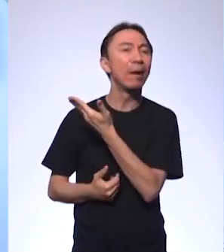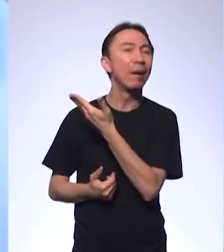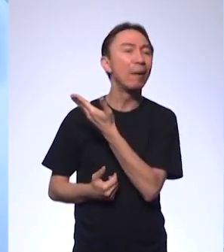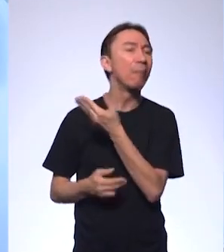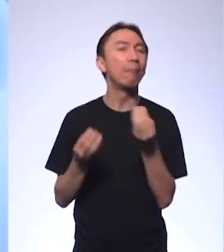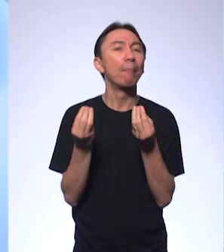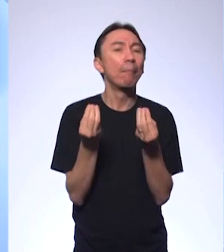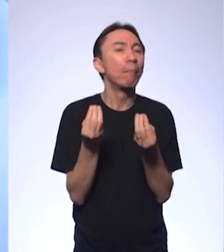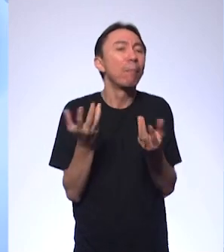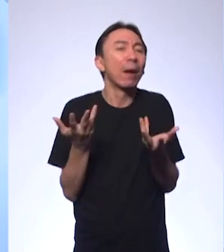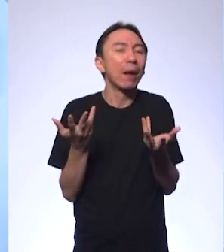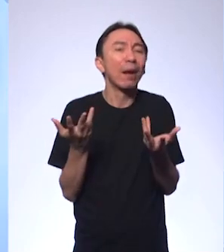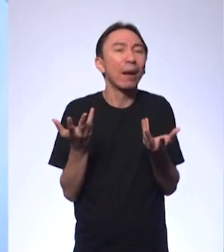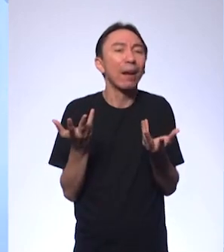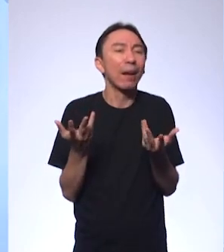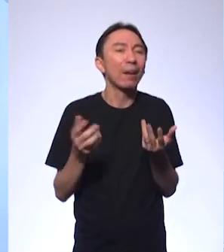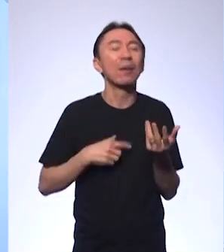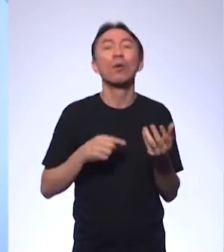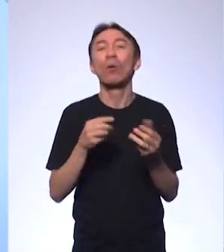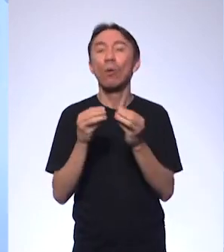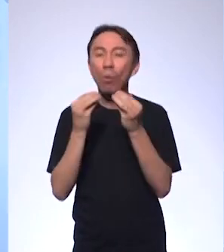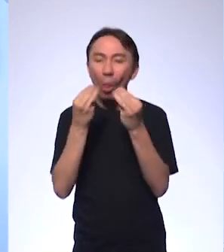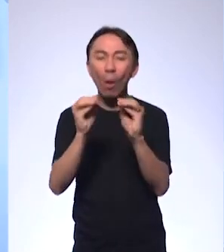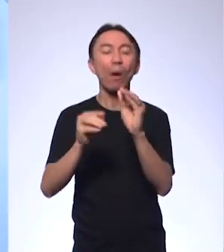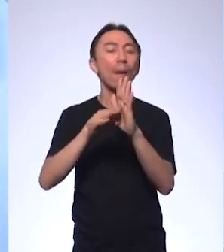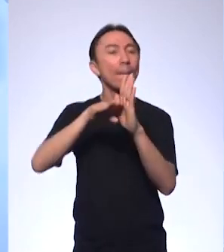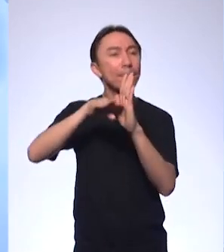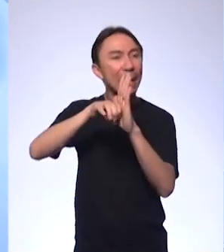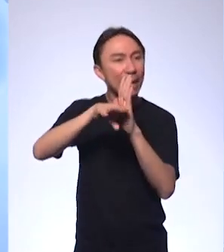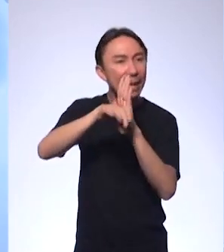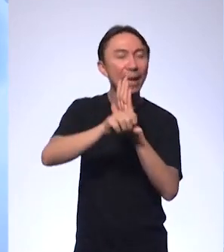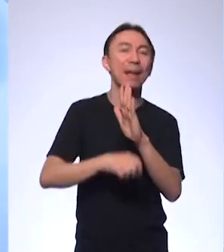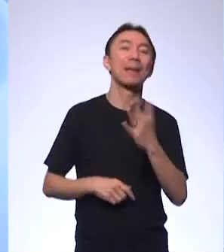ter colocado bactérias, ter colocado